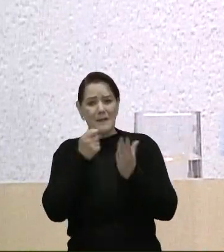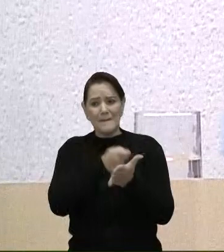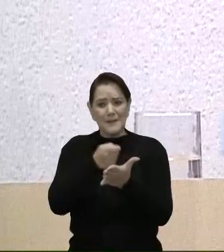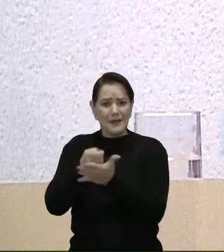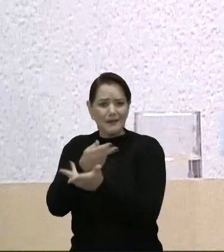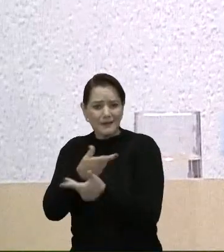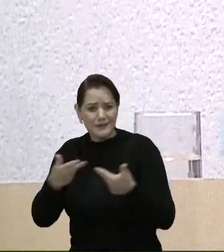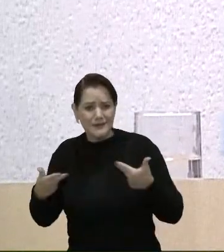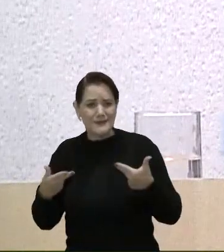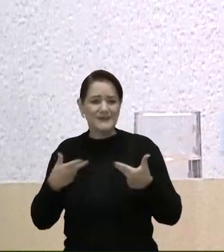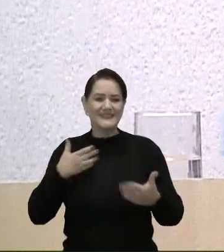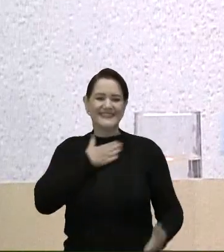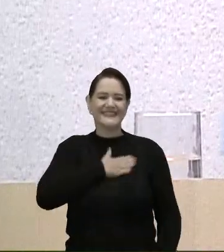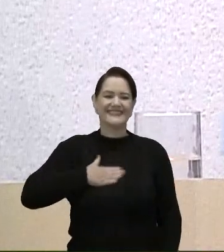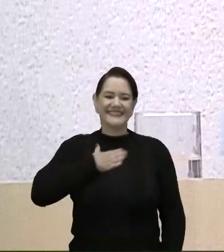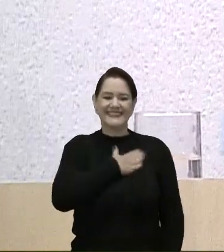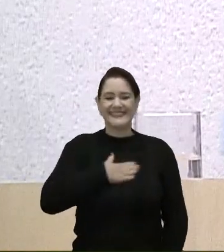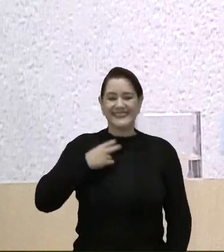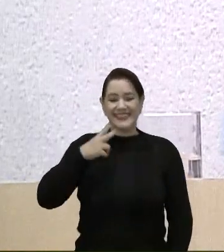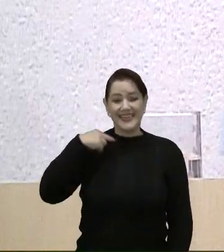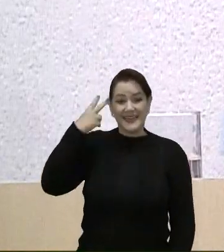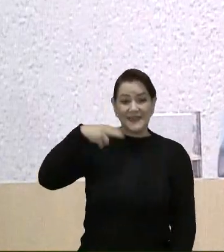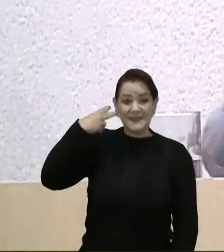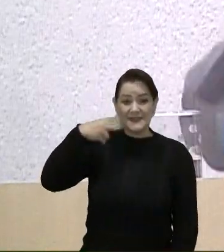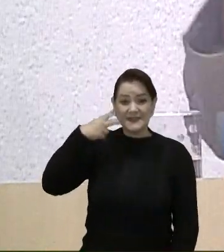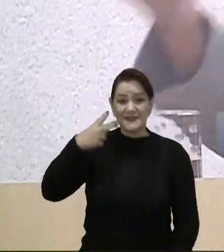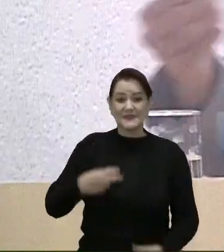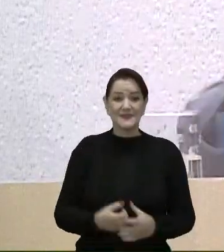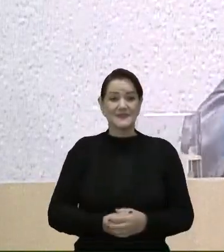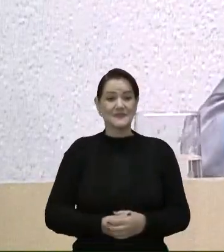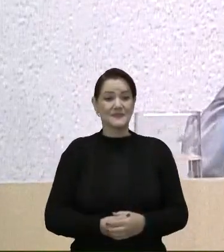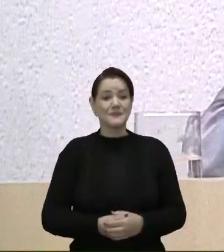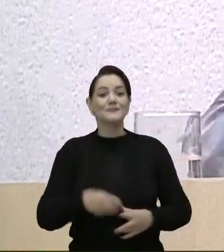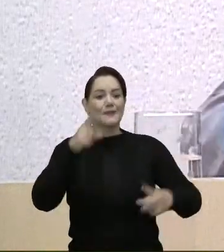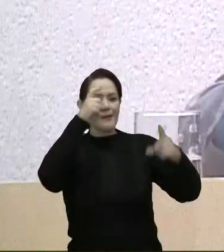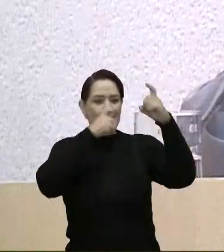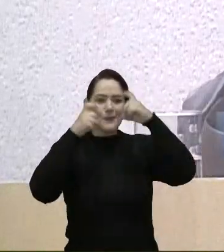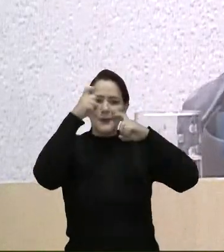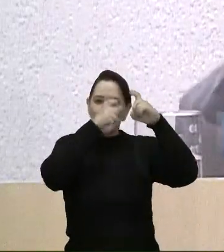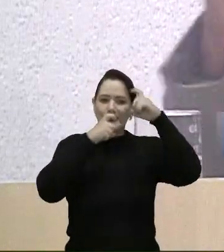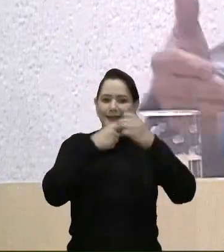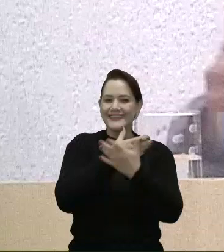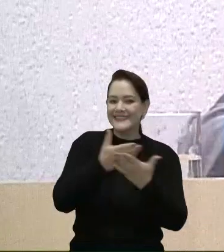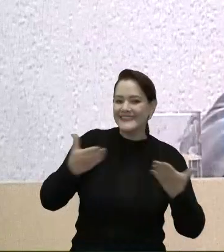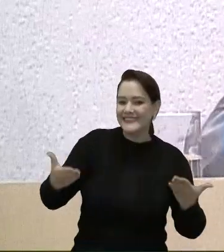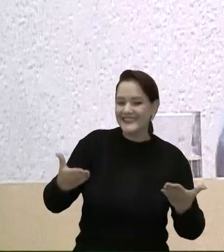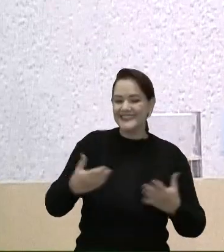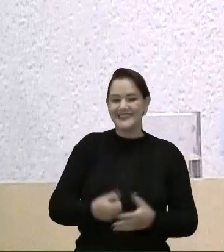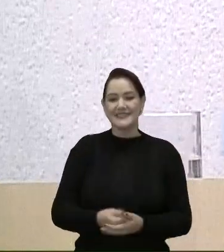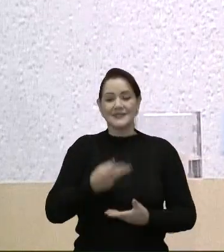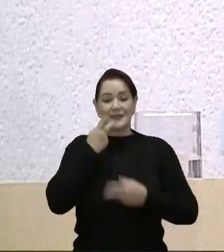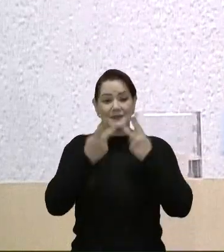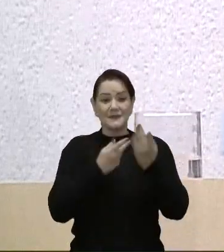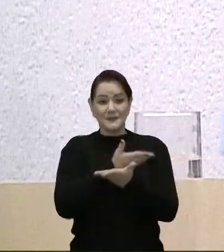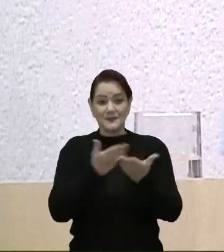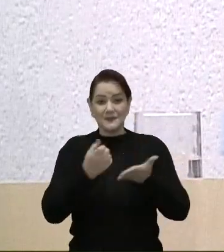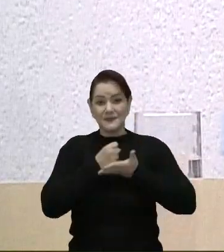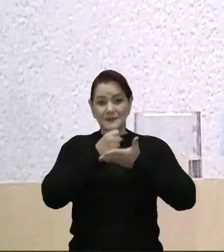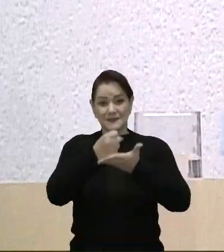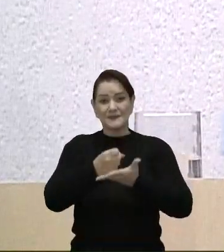Então é tão gostoso ver vereadores, né, se preocupando, dando a voz a vocês.